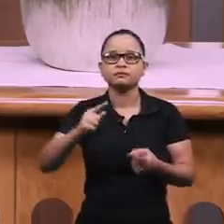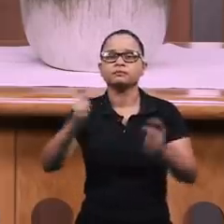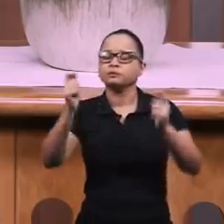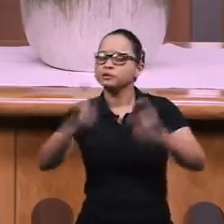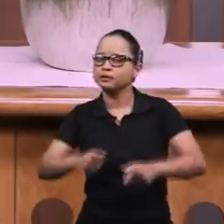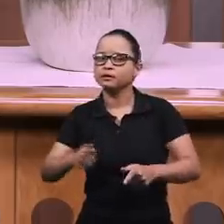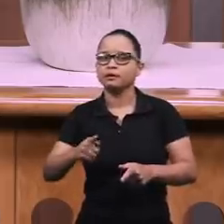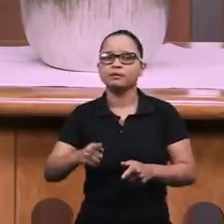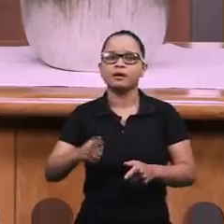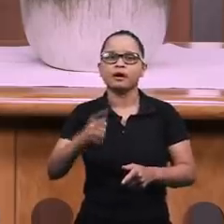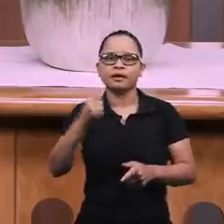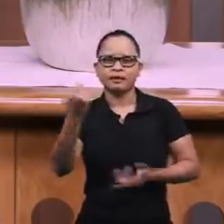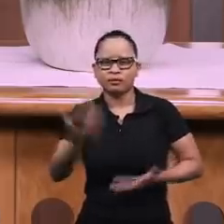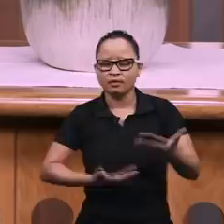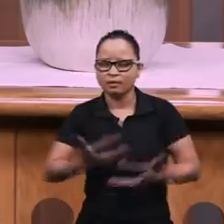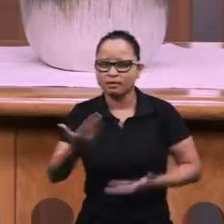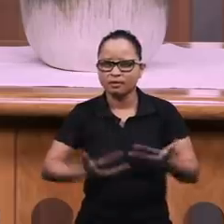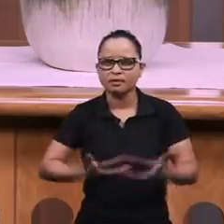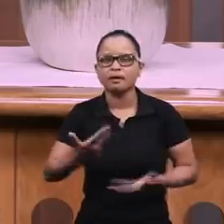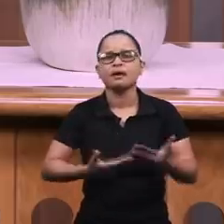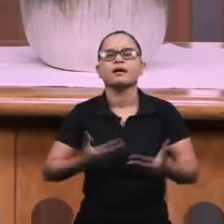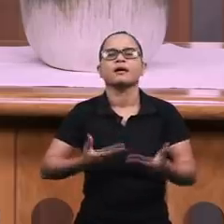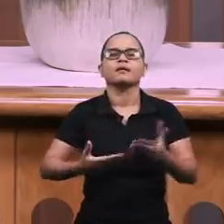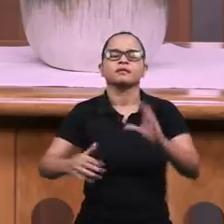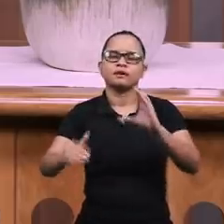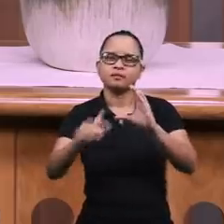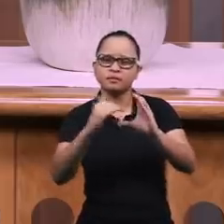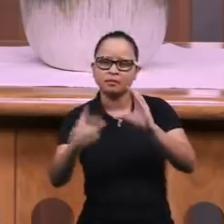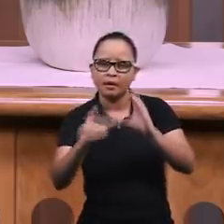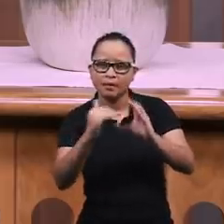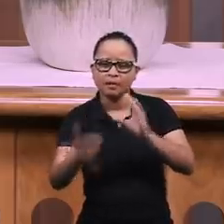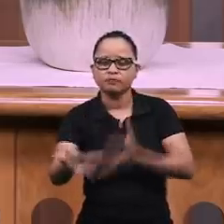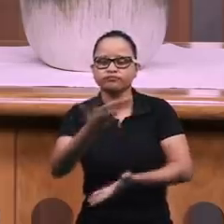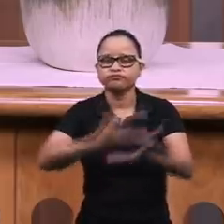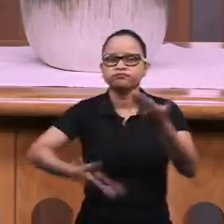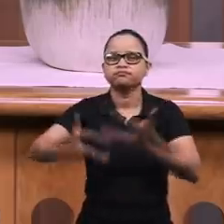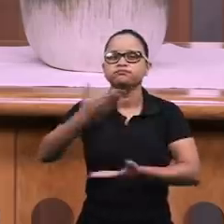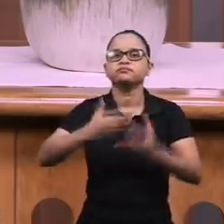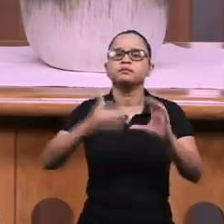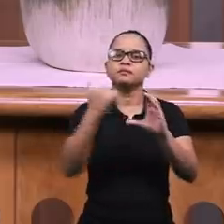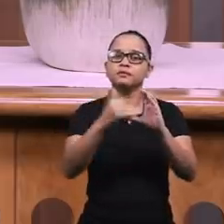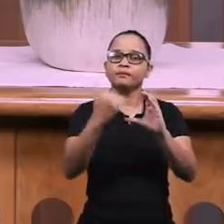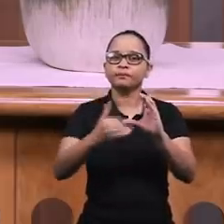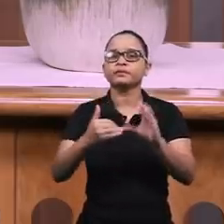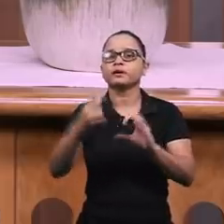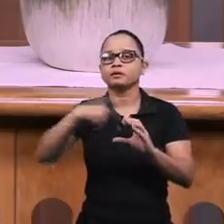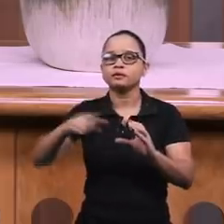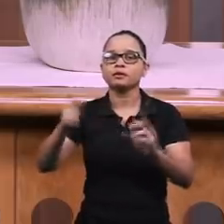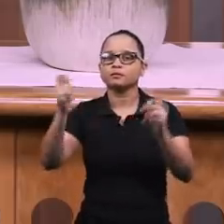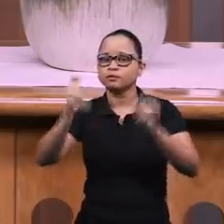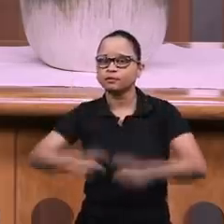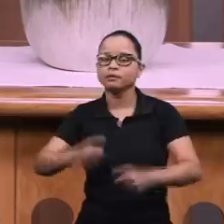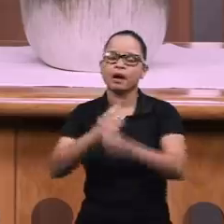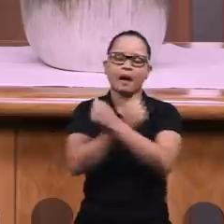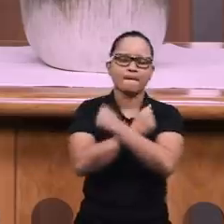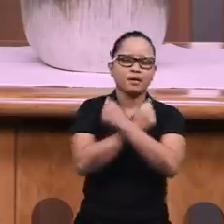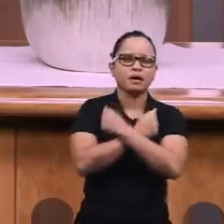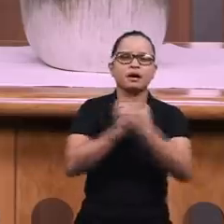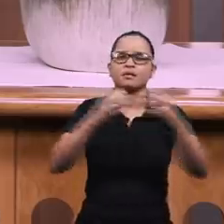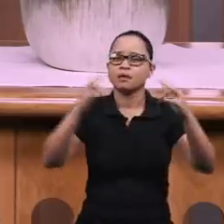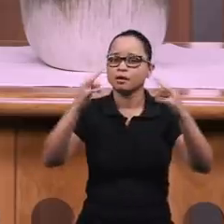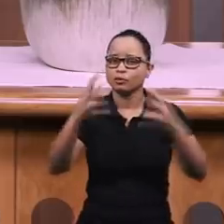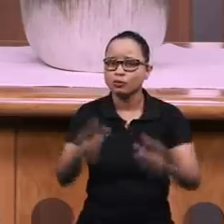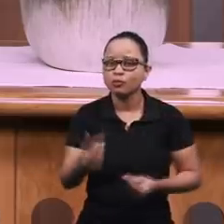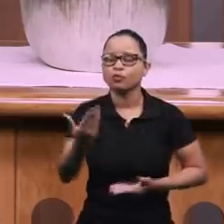irmãos né os irmãos têm enviado em enviar o participaram enviaram as suas as suas mensagens e nós podemos mandar um abraço para